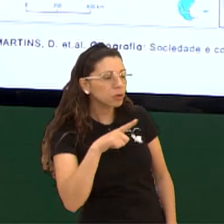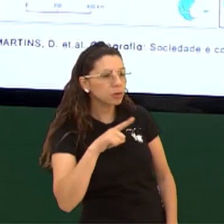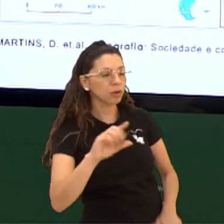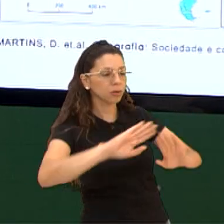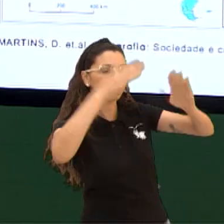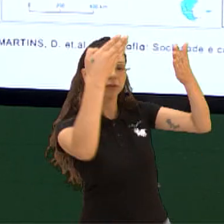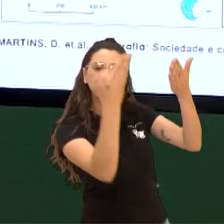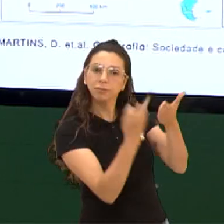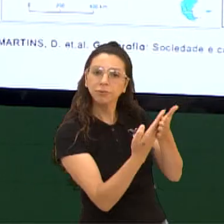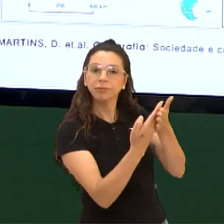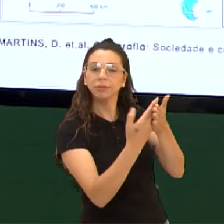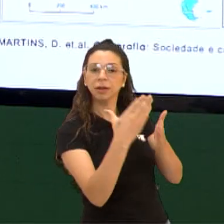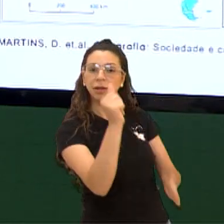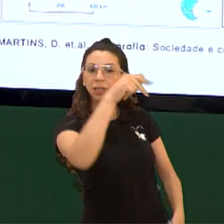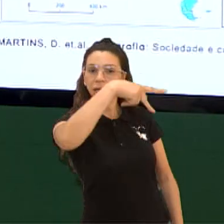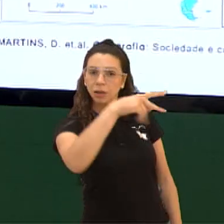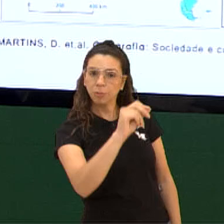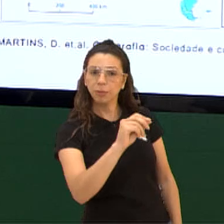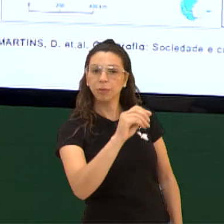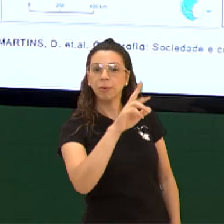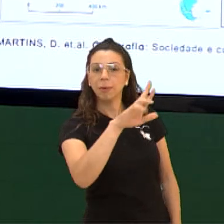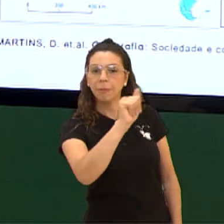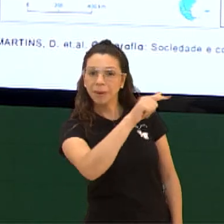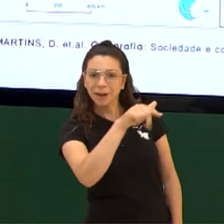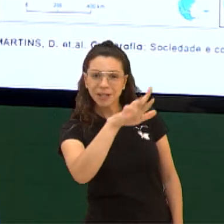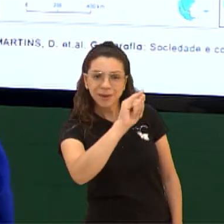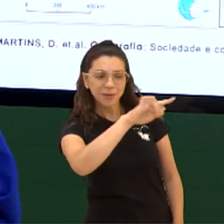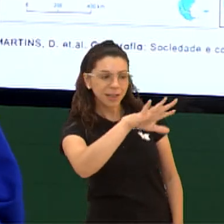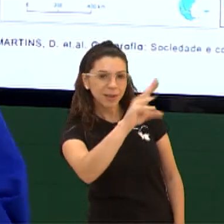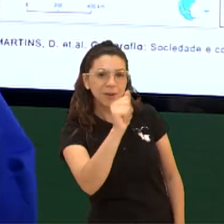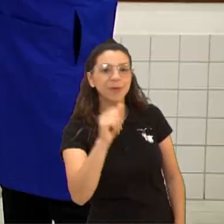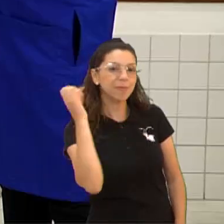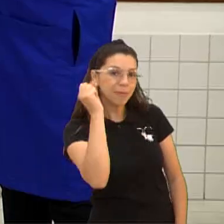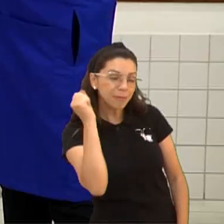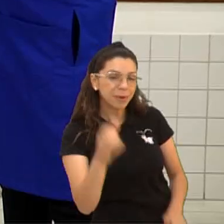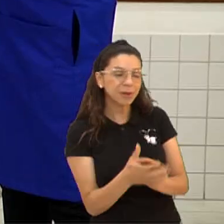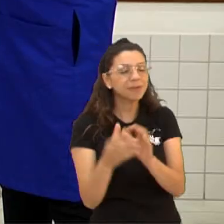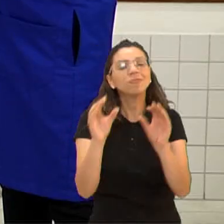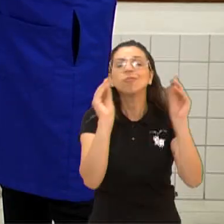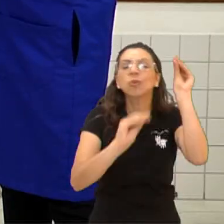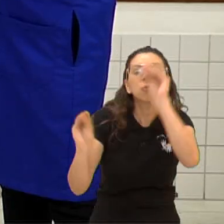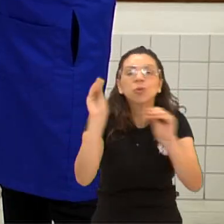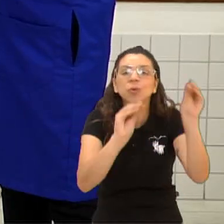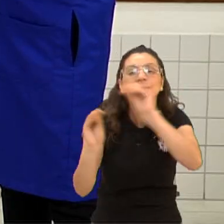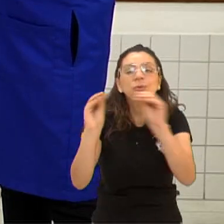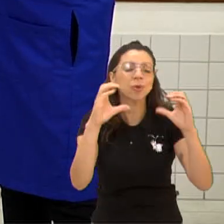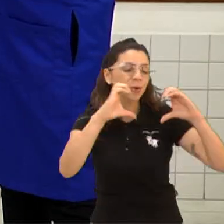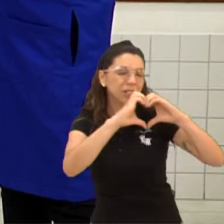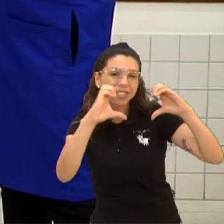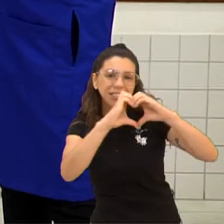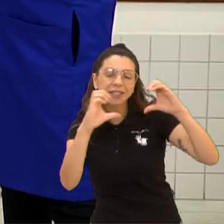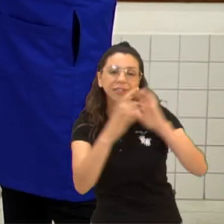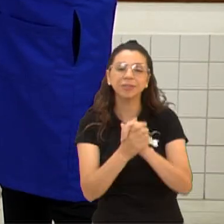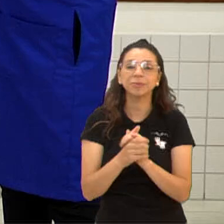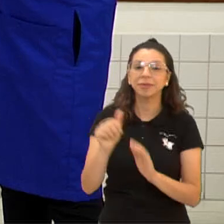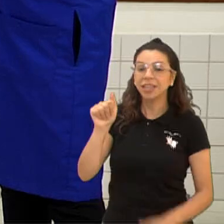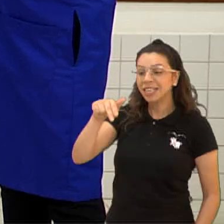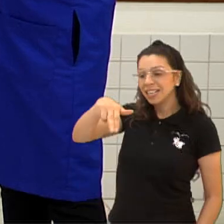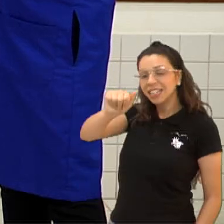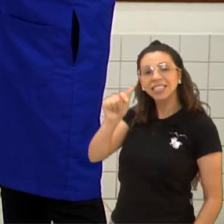Escola Estadual Campo Barão do Rio Branco, mandou um monte de beijinho, abracinho, coraçãozinho pra gente. Ana Clara,